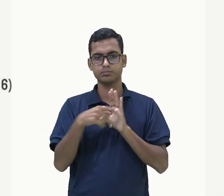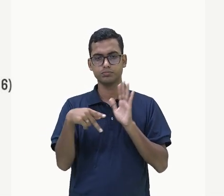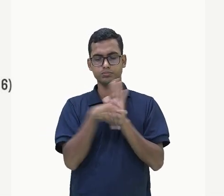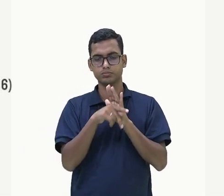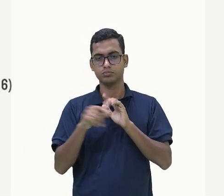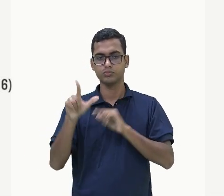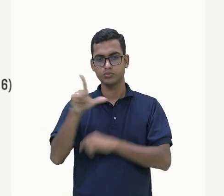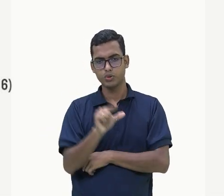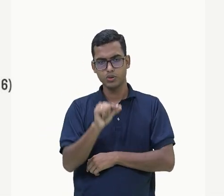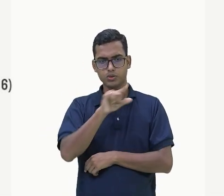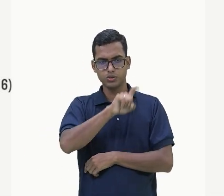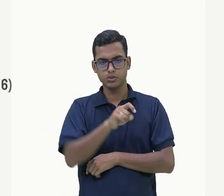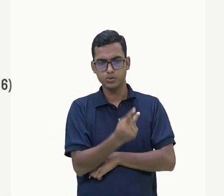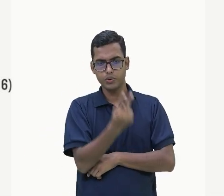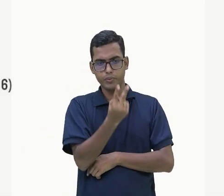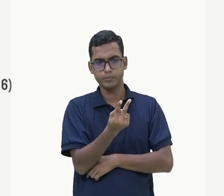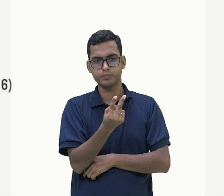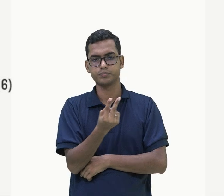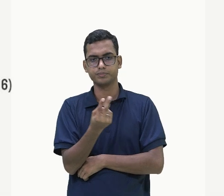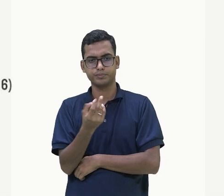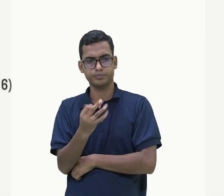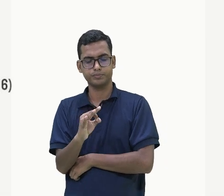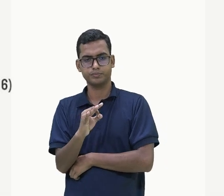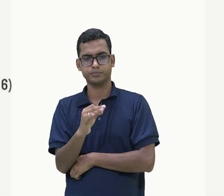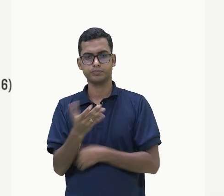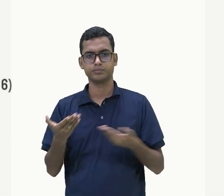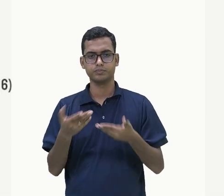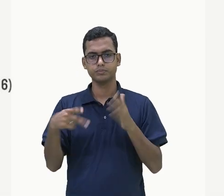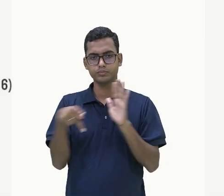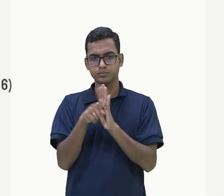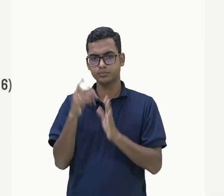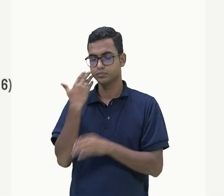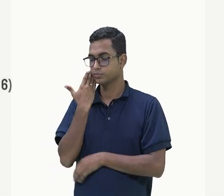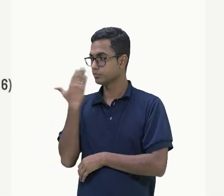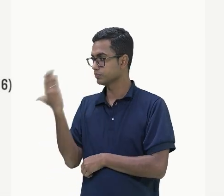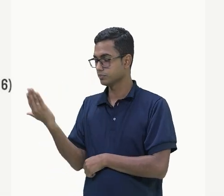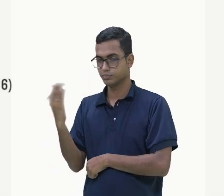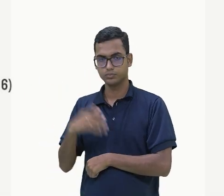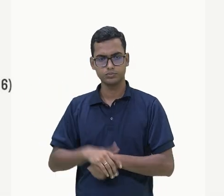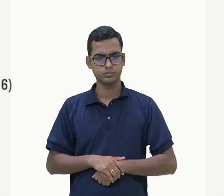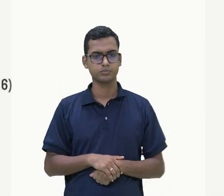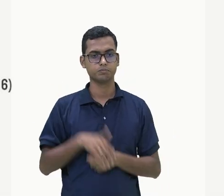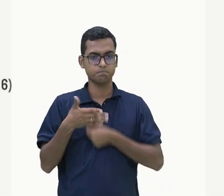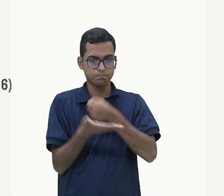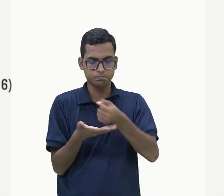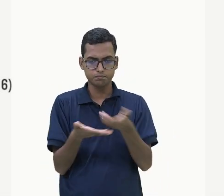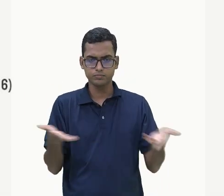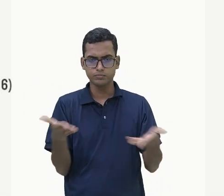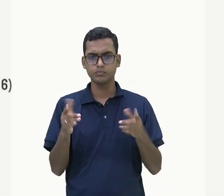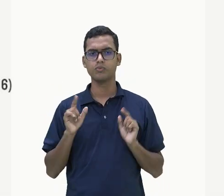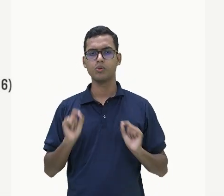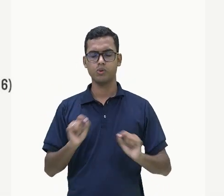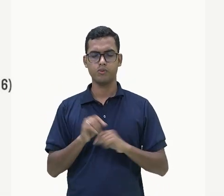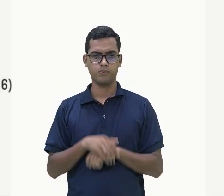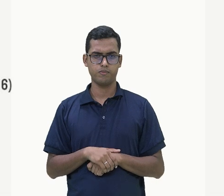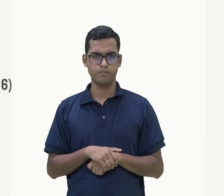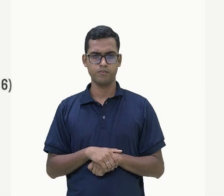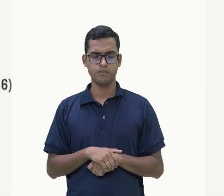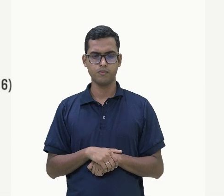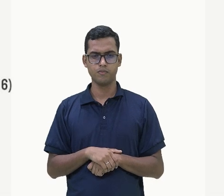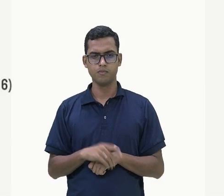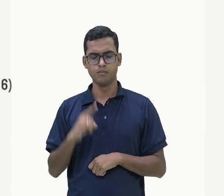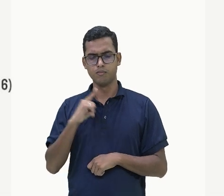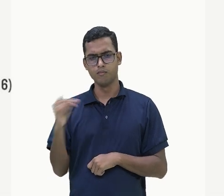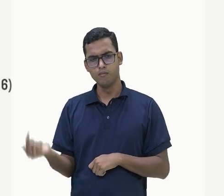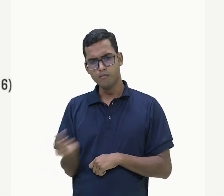de x2 na base A, porque a base agora está em um